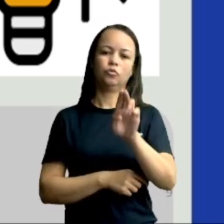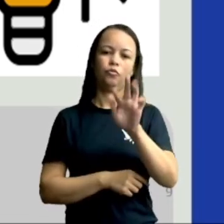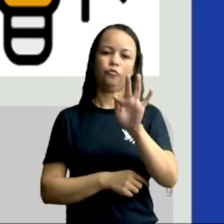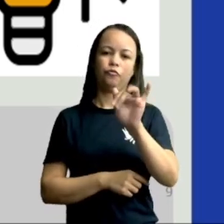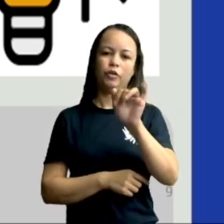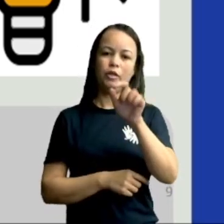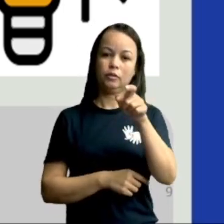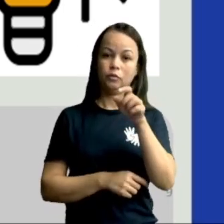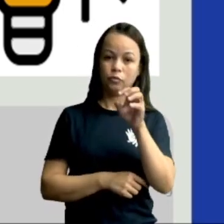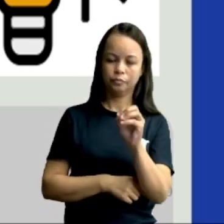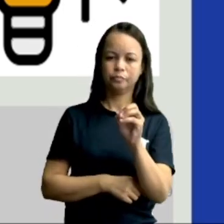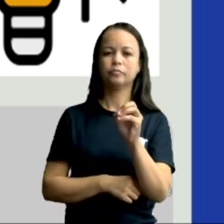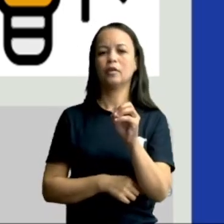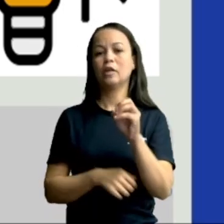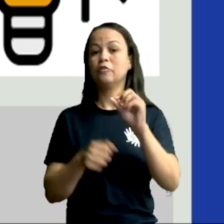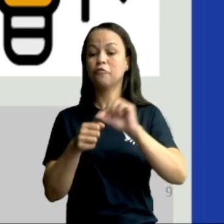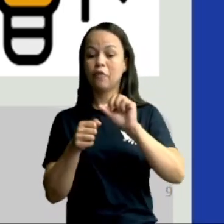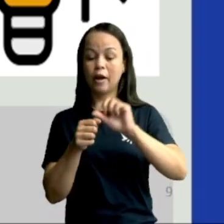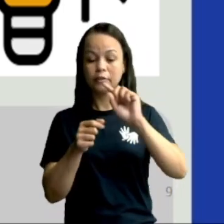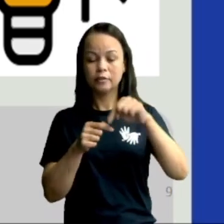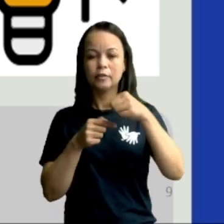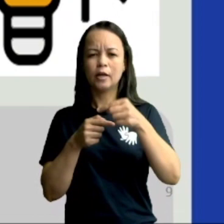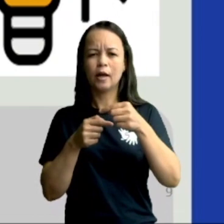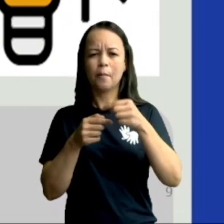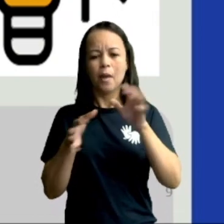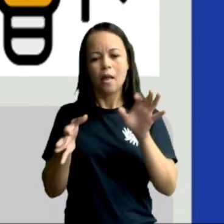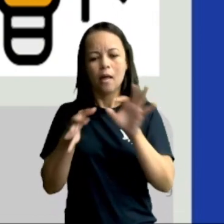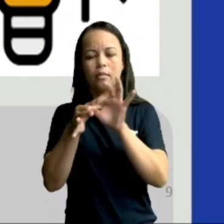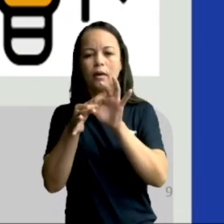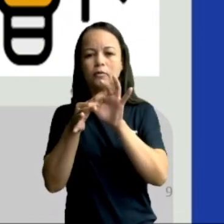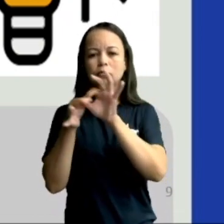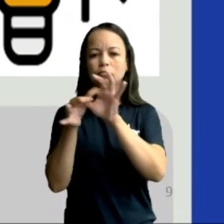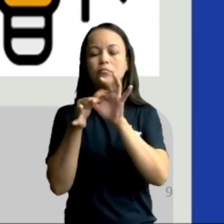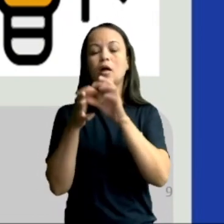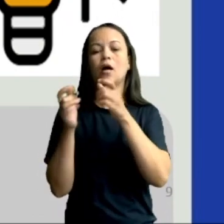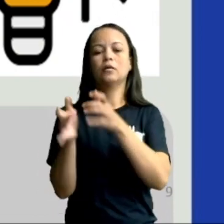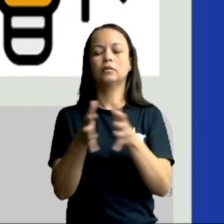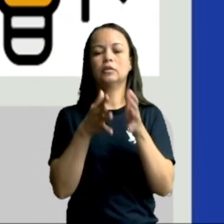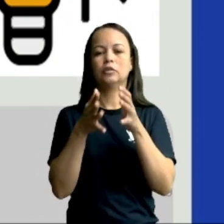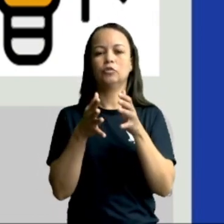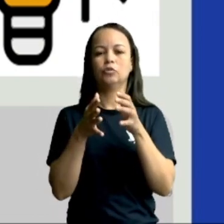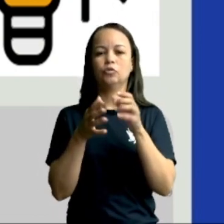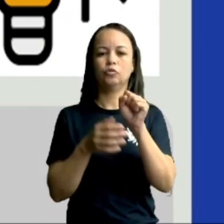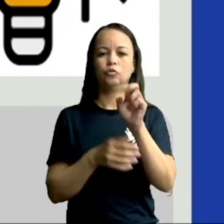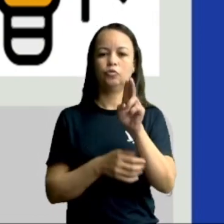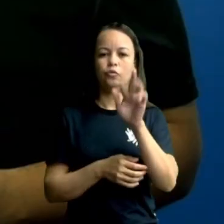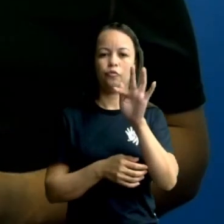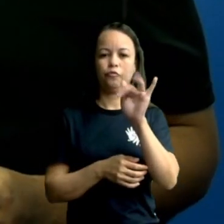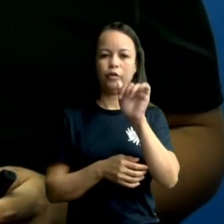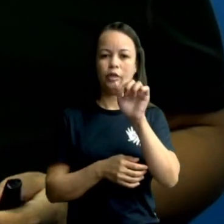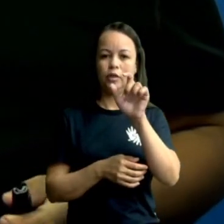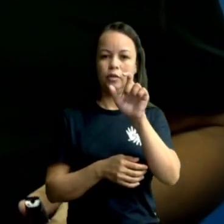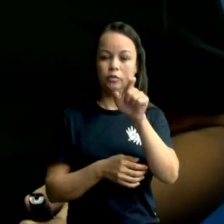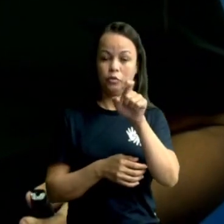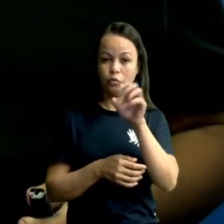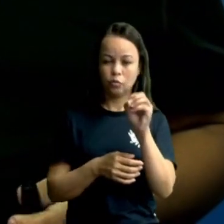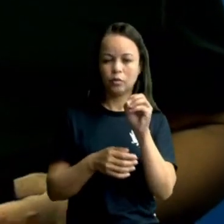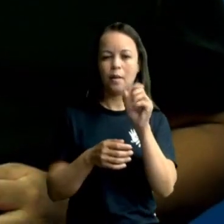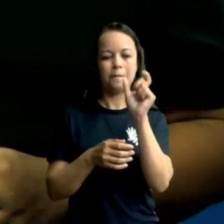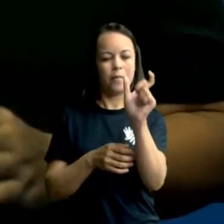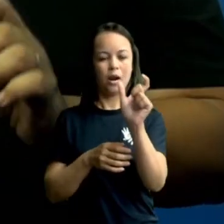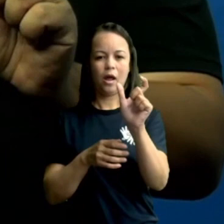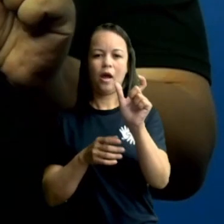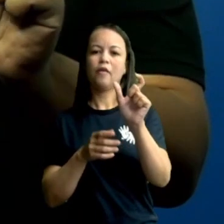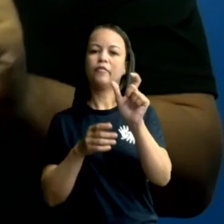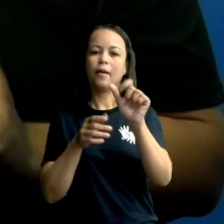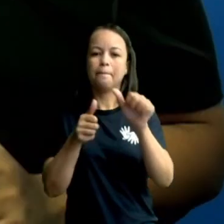sufixo, ou seja, faz-se pela anexação de sufixo à palavra primitiva, tá bom,